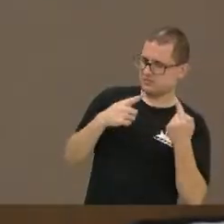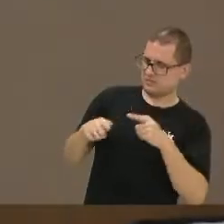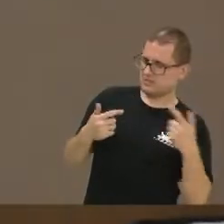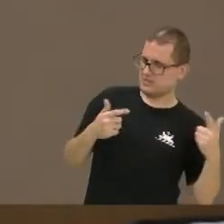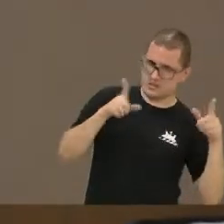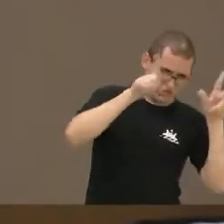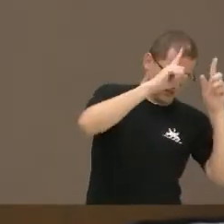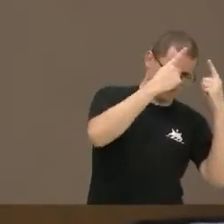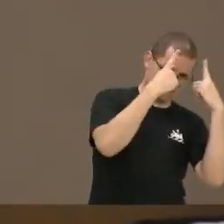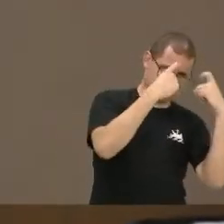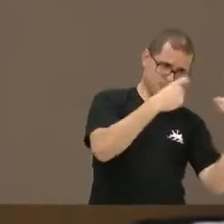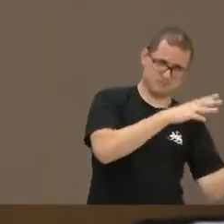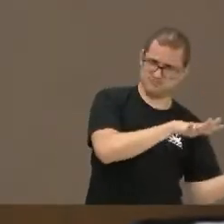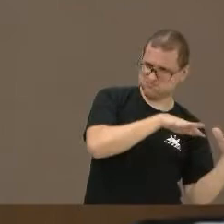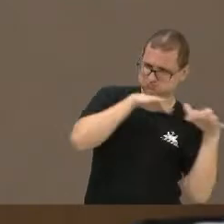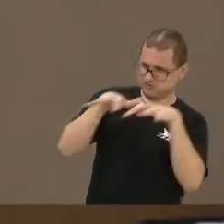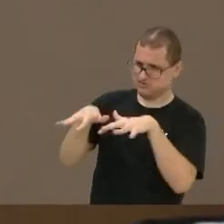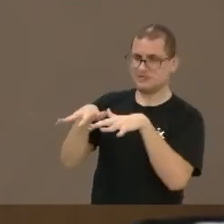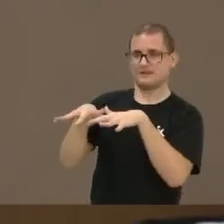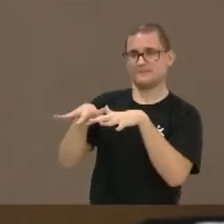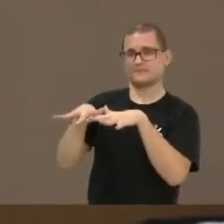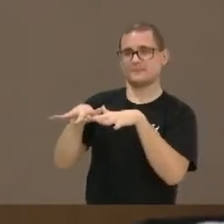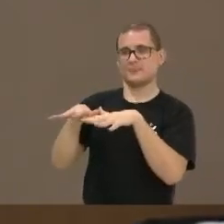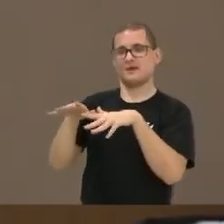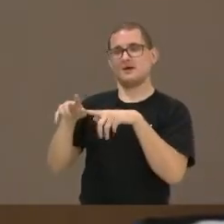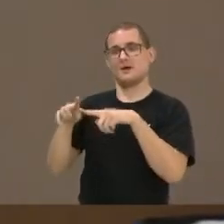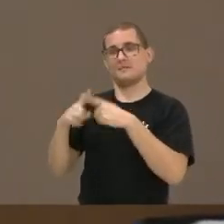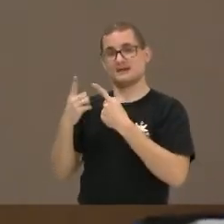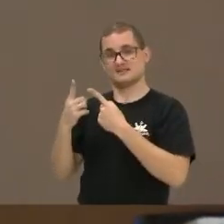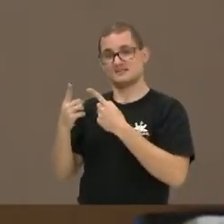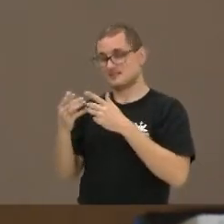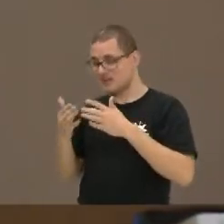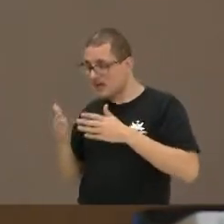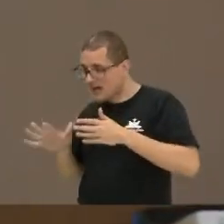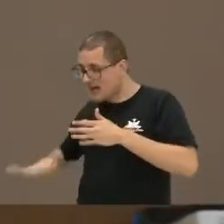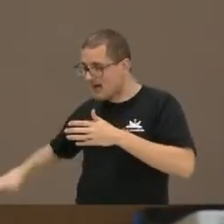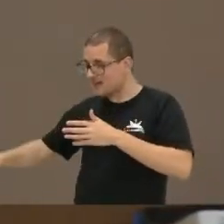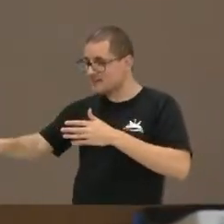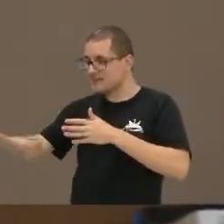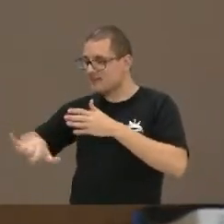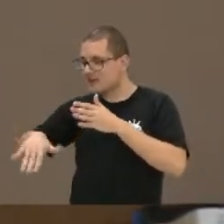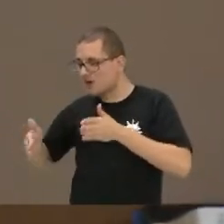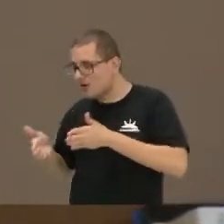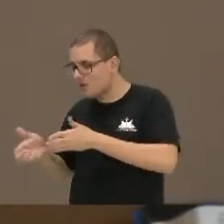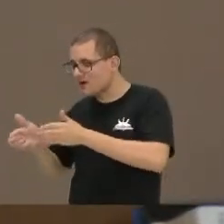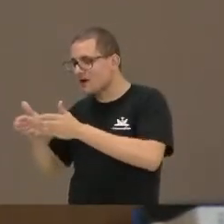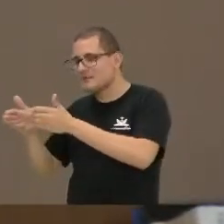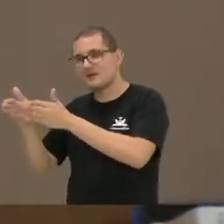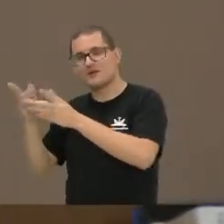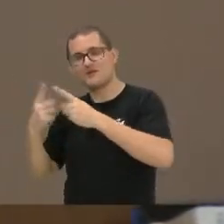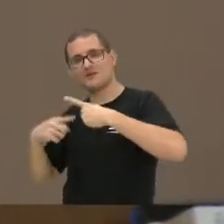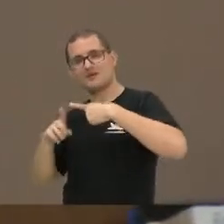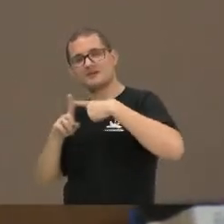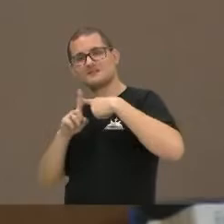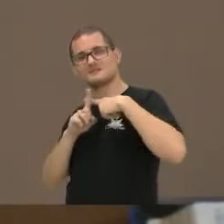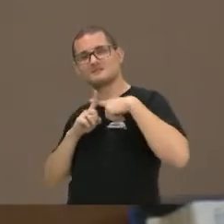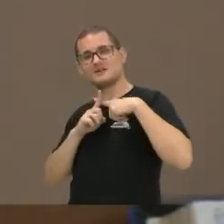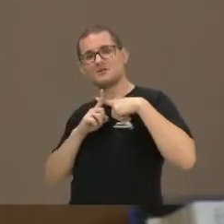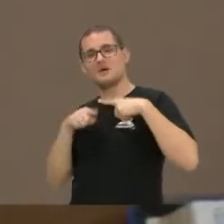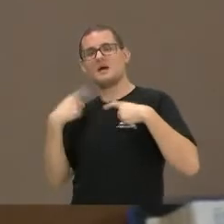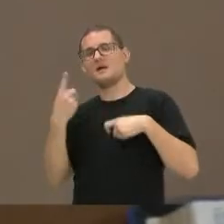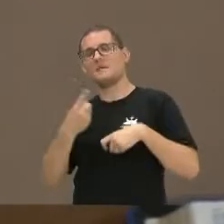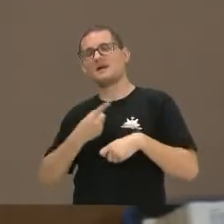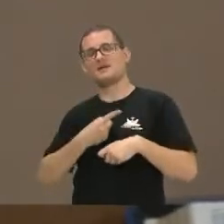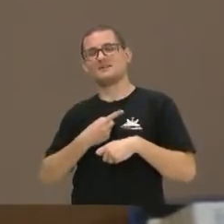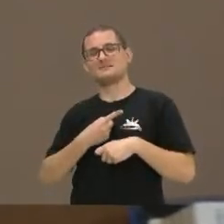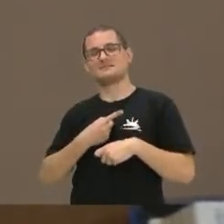uma tragédia por outro lado é um caminho para experimentar nessa história ou segmento do